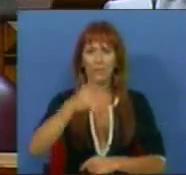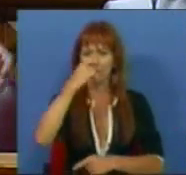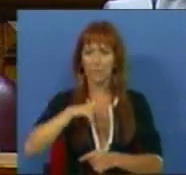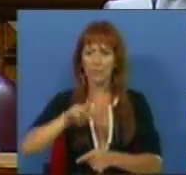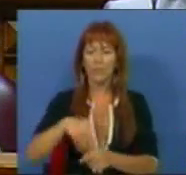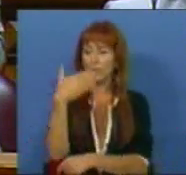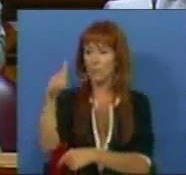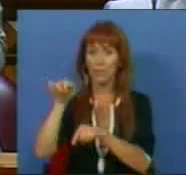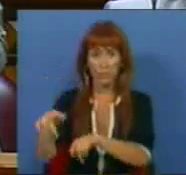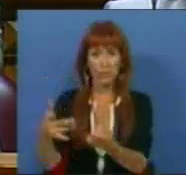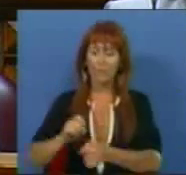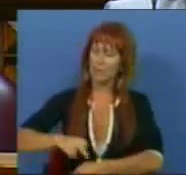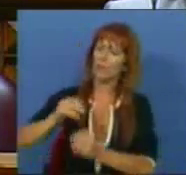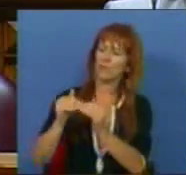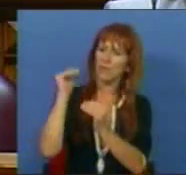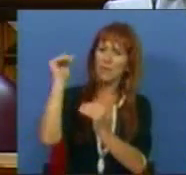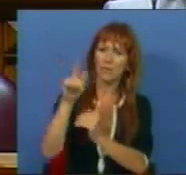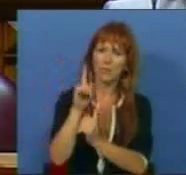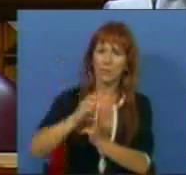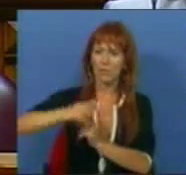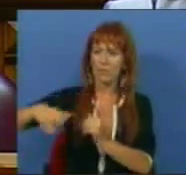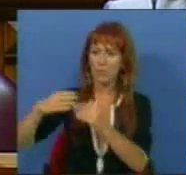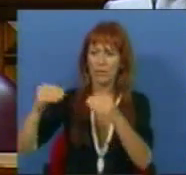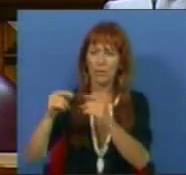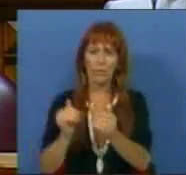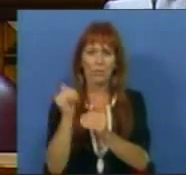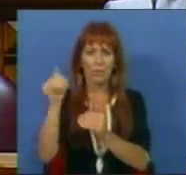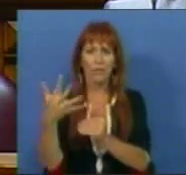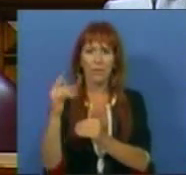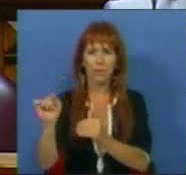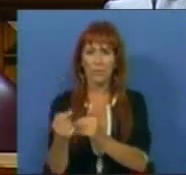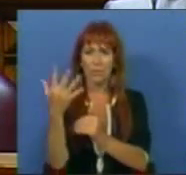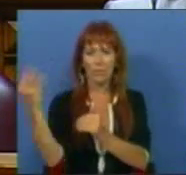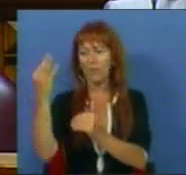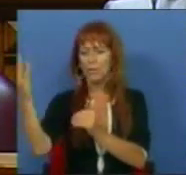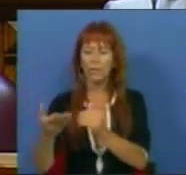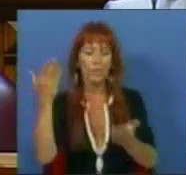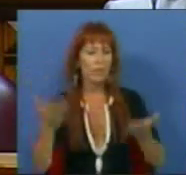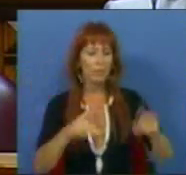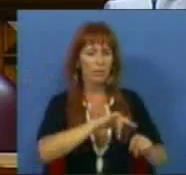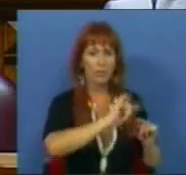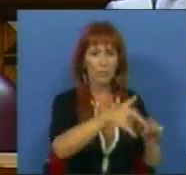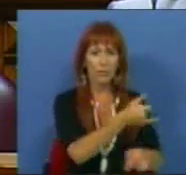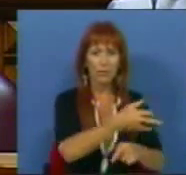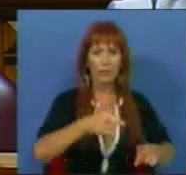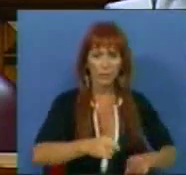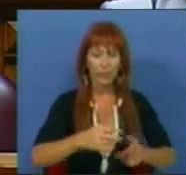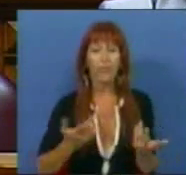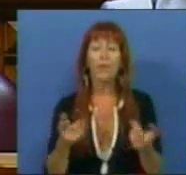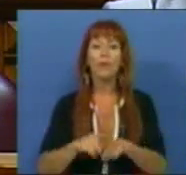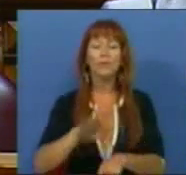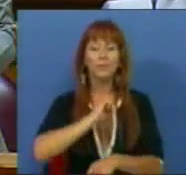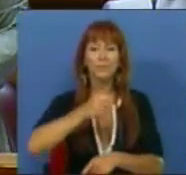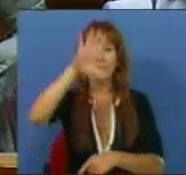hoje 11 mil, com fortunas acima de $1 milhão, mais 5,5% do que em 2008. E o